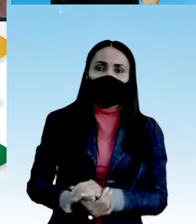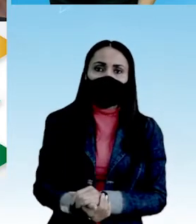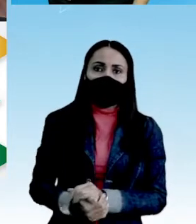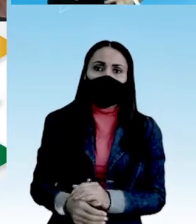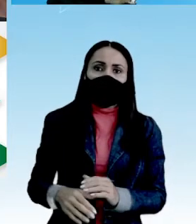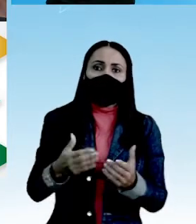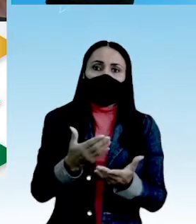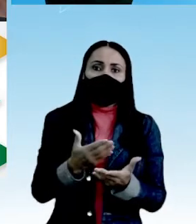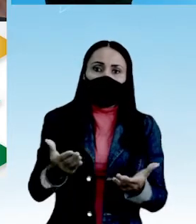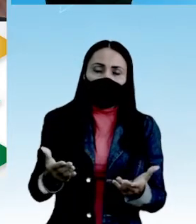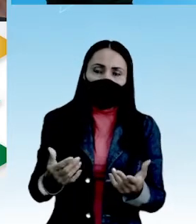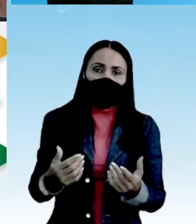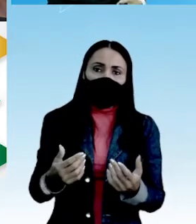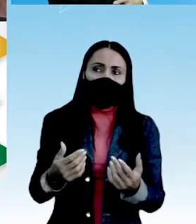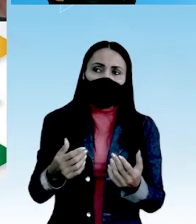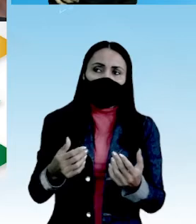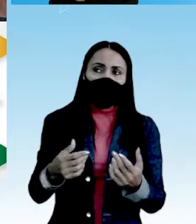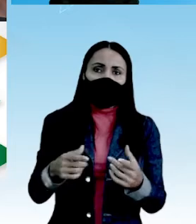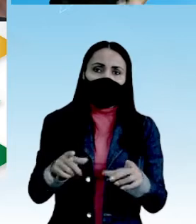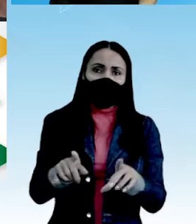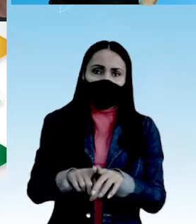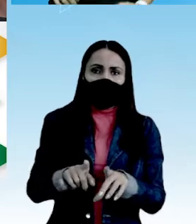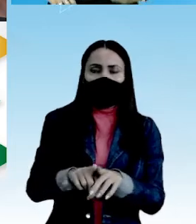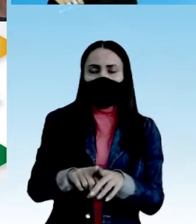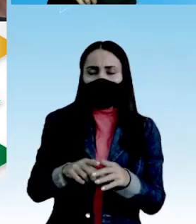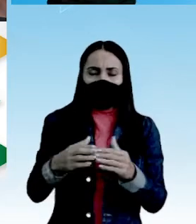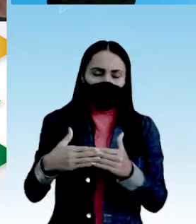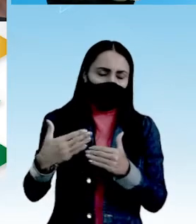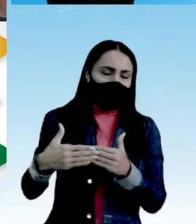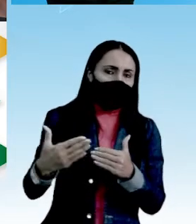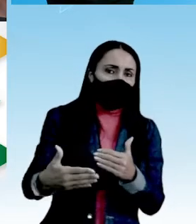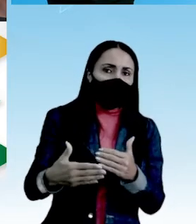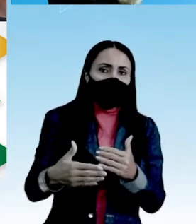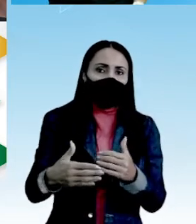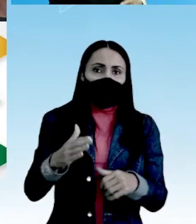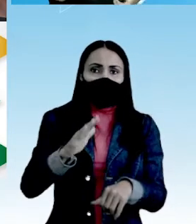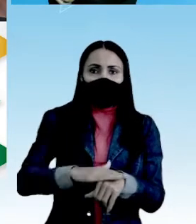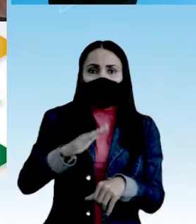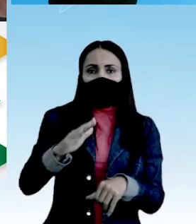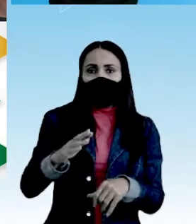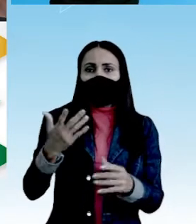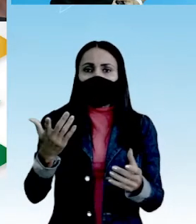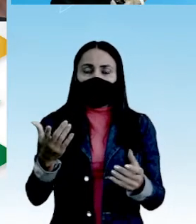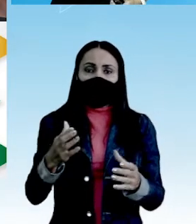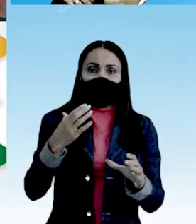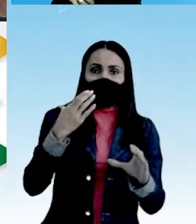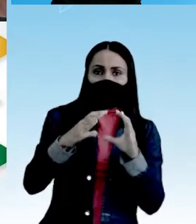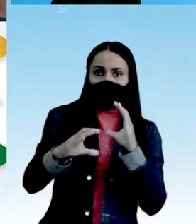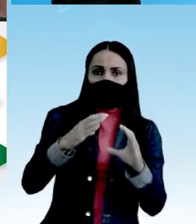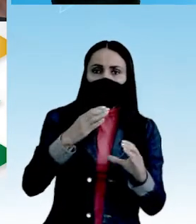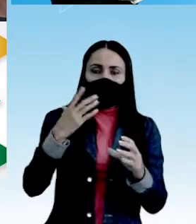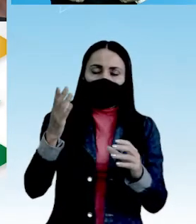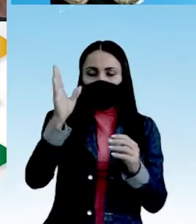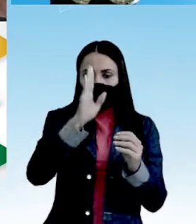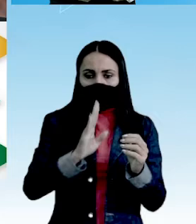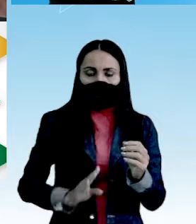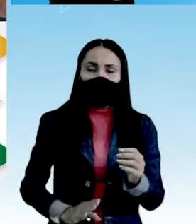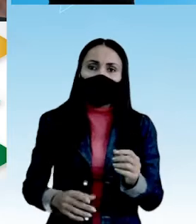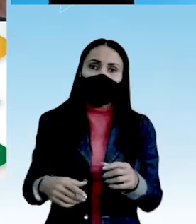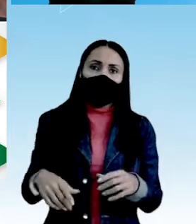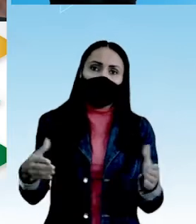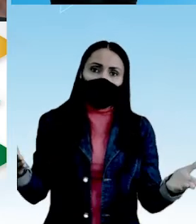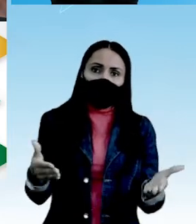Chiquinha Gonzaga, né, que ela foi uma grande pioneira, né, uma das maiores compositoras do Brasil, né, uma das maiores